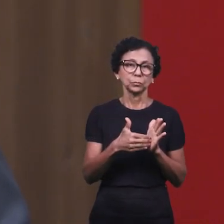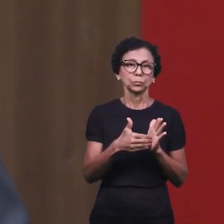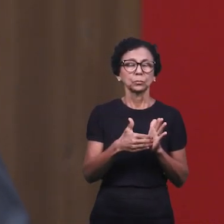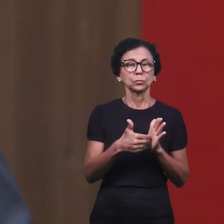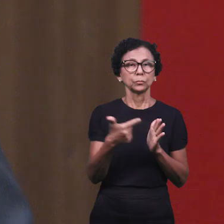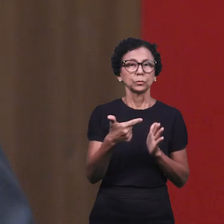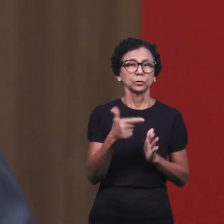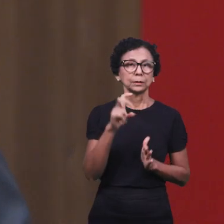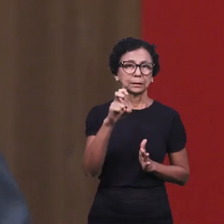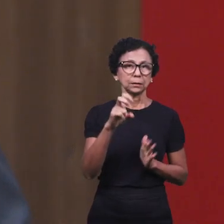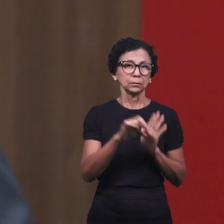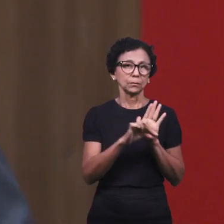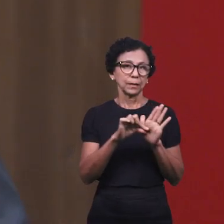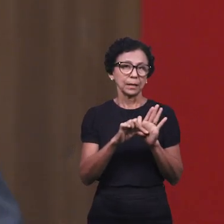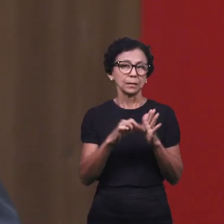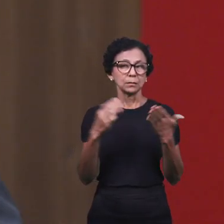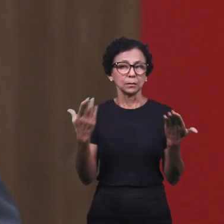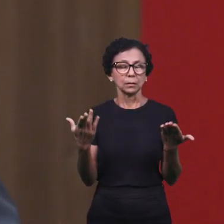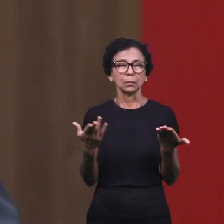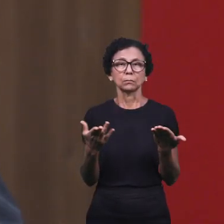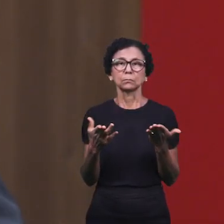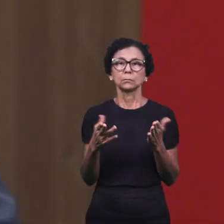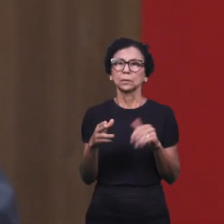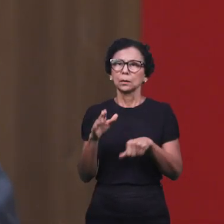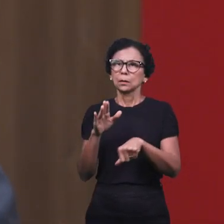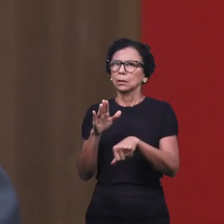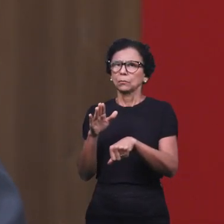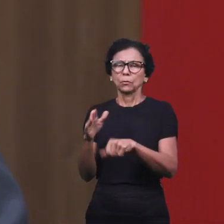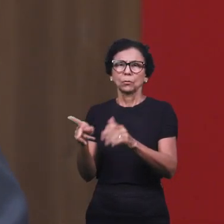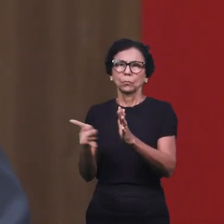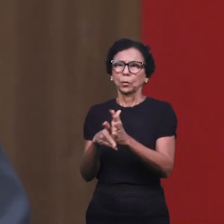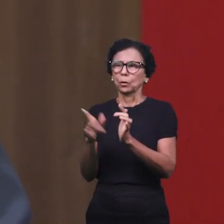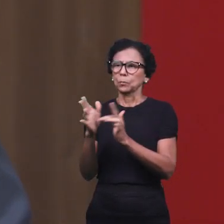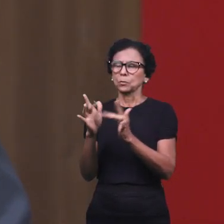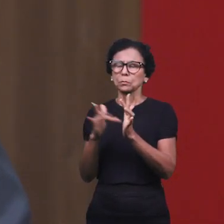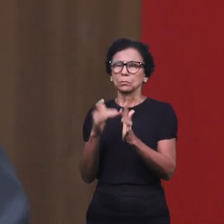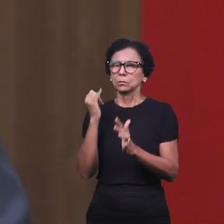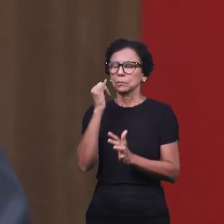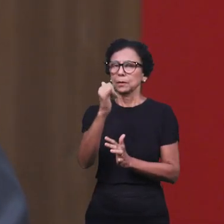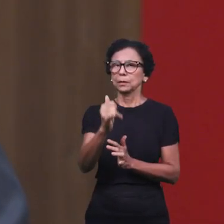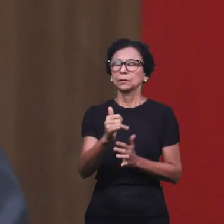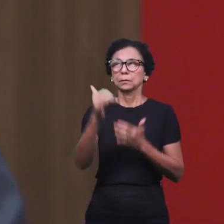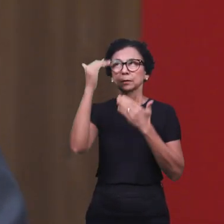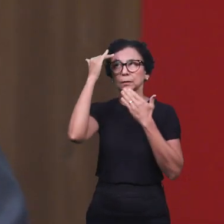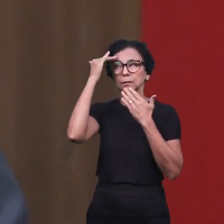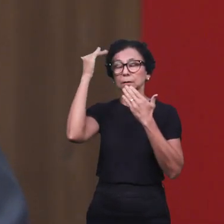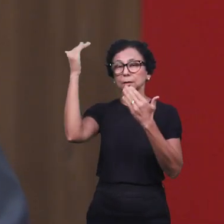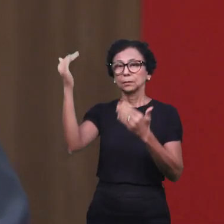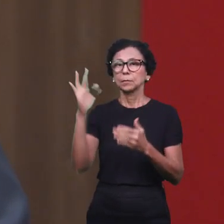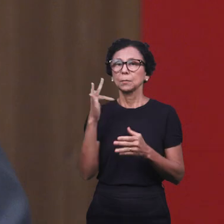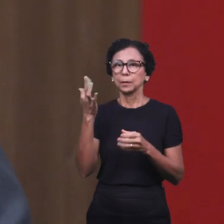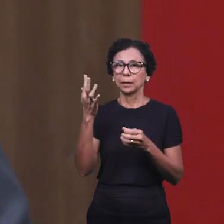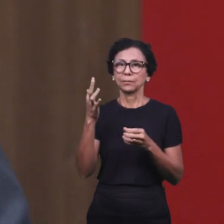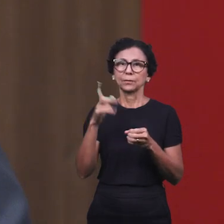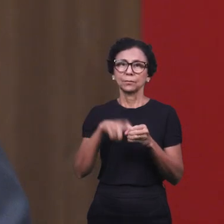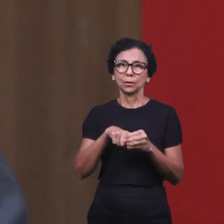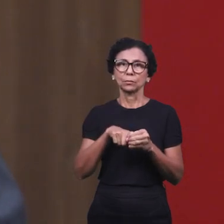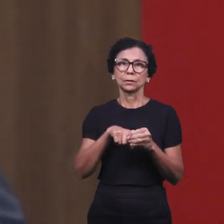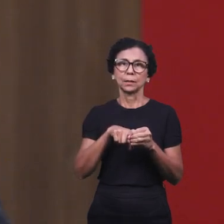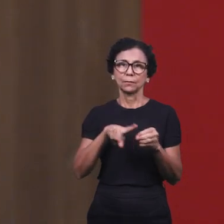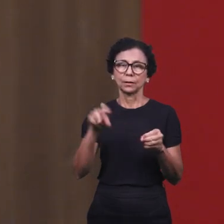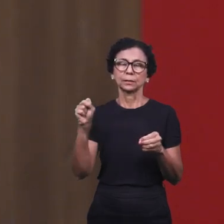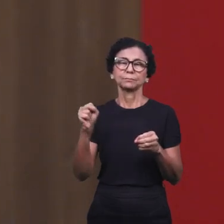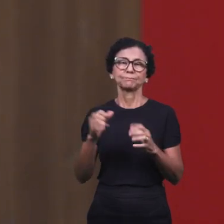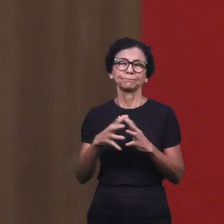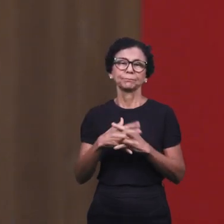são palavras do Senhor Jesus. E nós glorificamos ao Senhor porque a breve volta dele está muito próxima. Eu